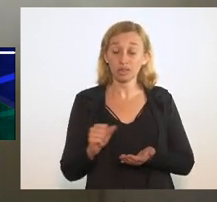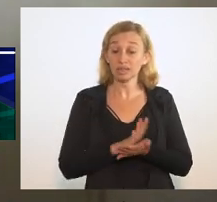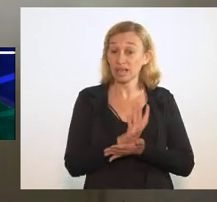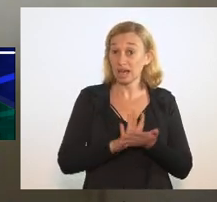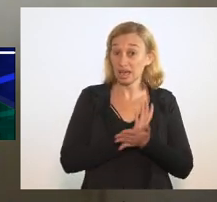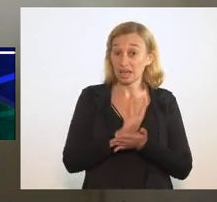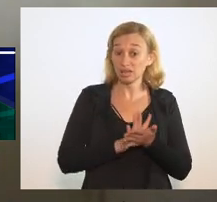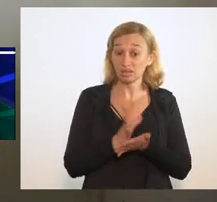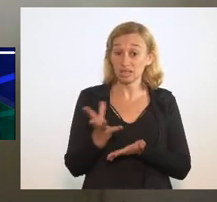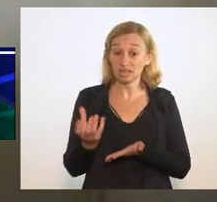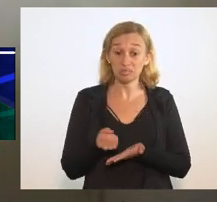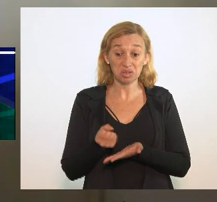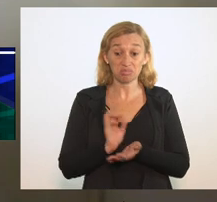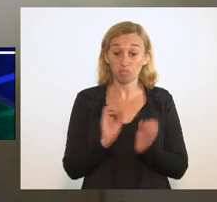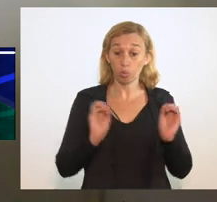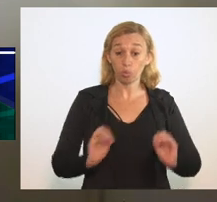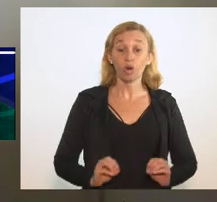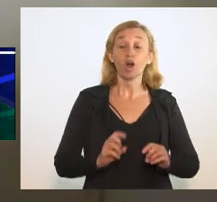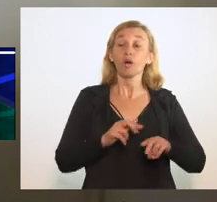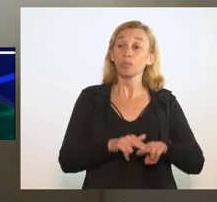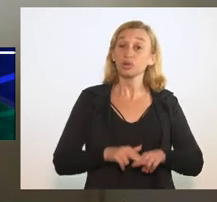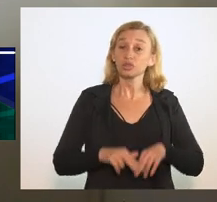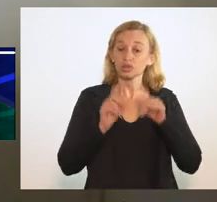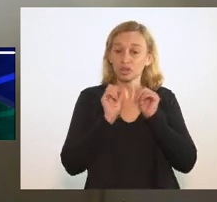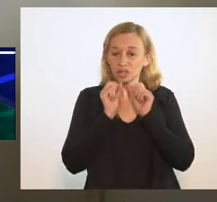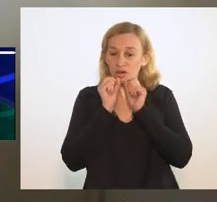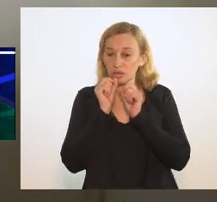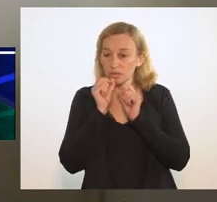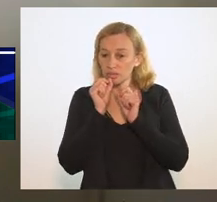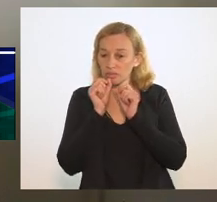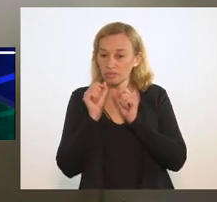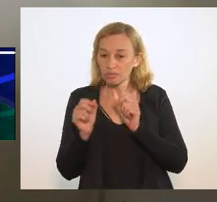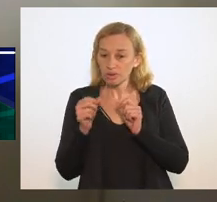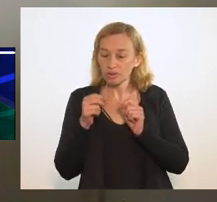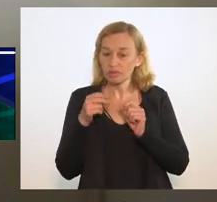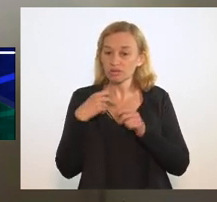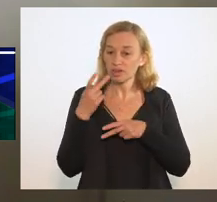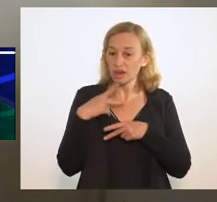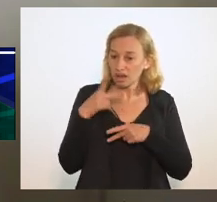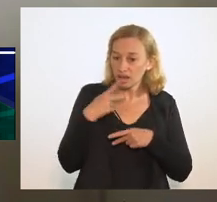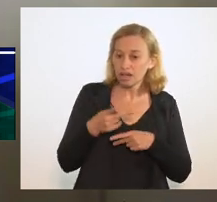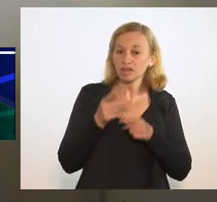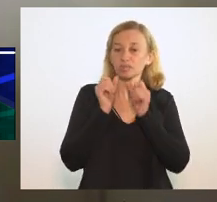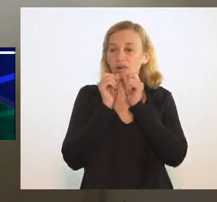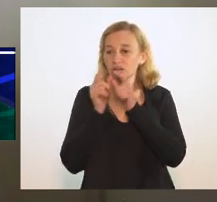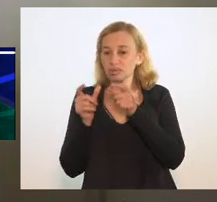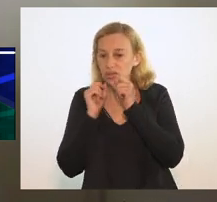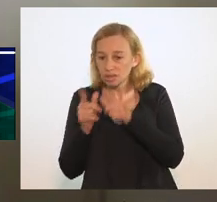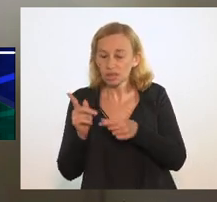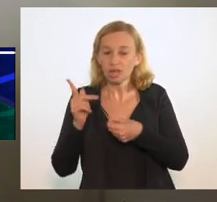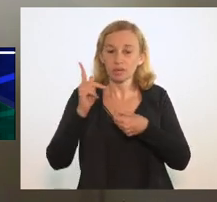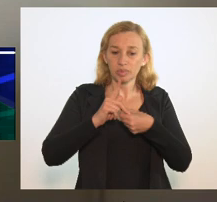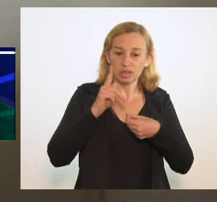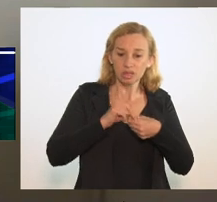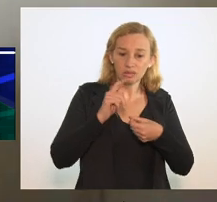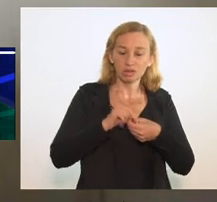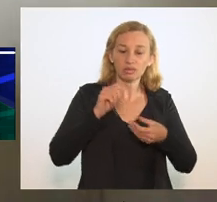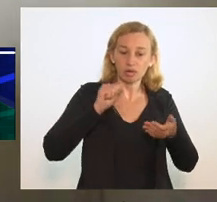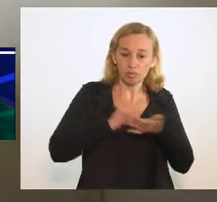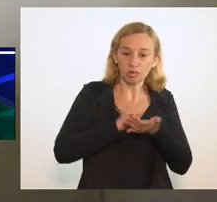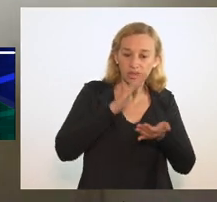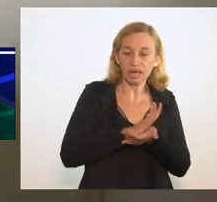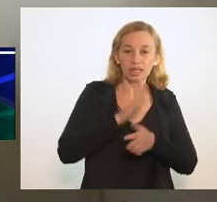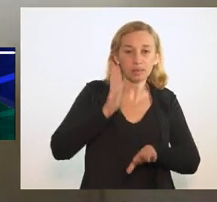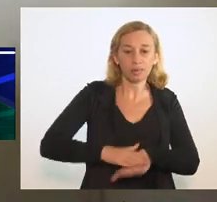nós denunciamos, foi repercutido na grande mídia, Petrobras foi multada em mais de 2